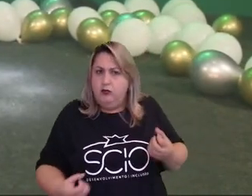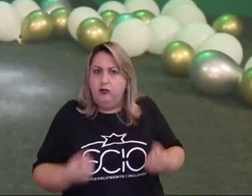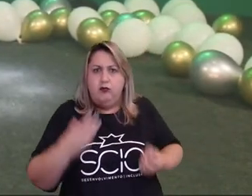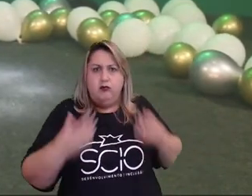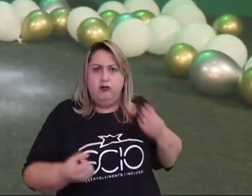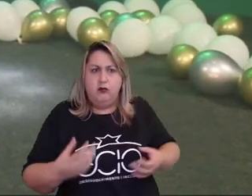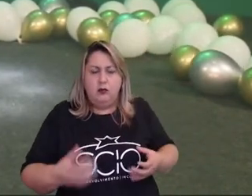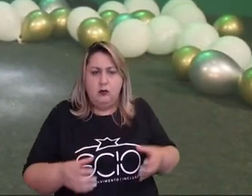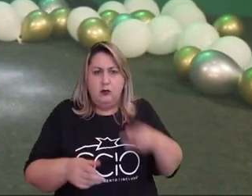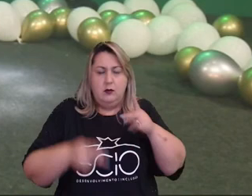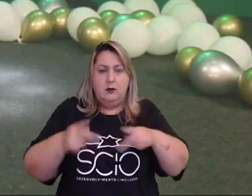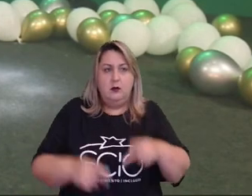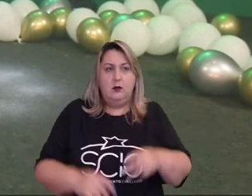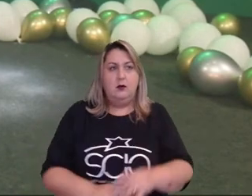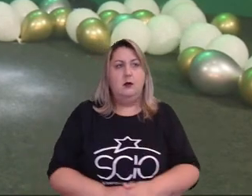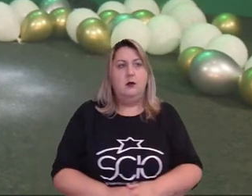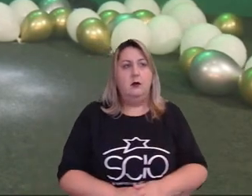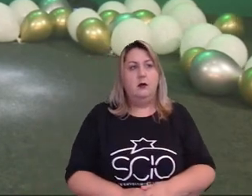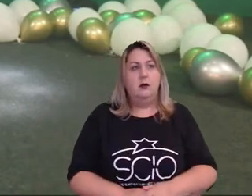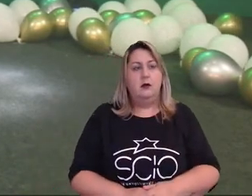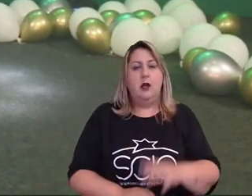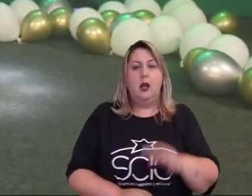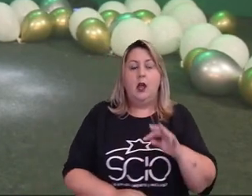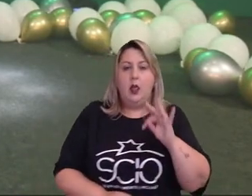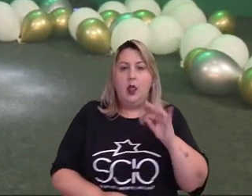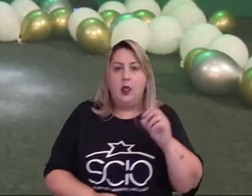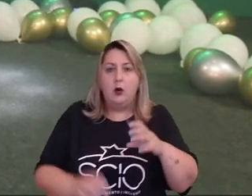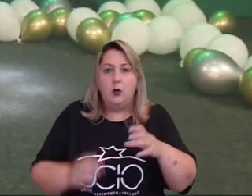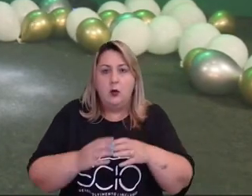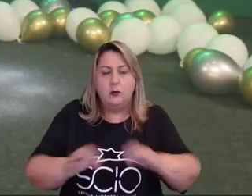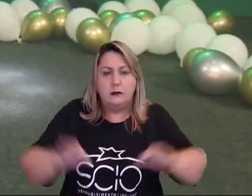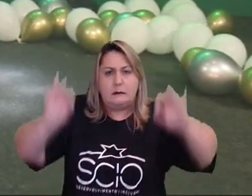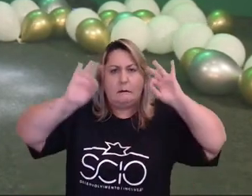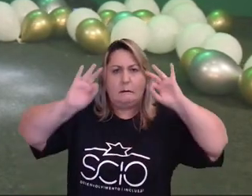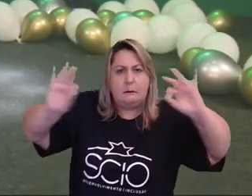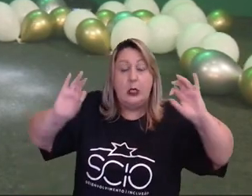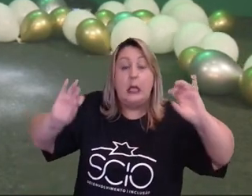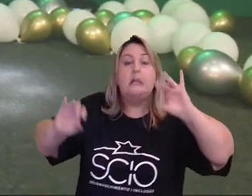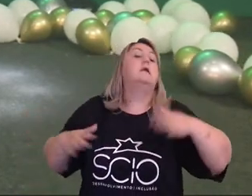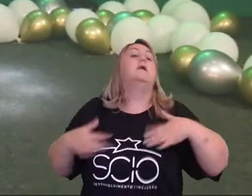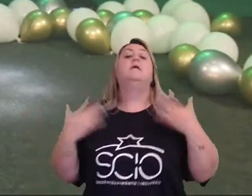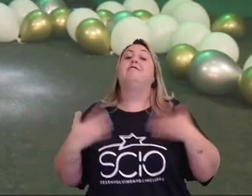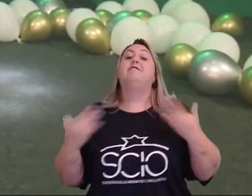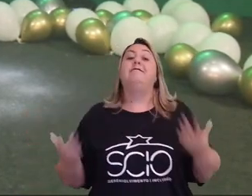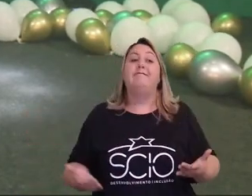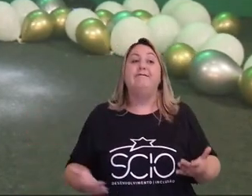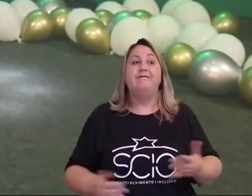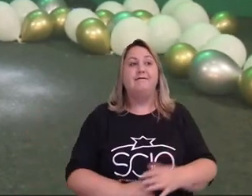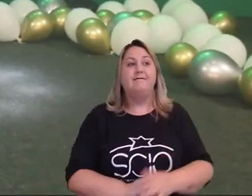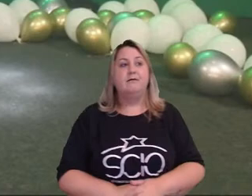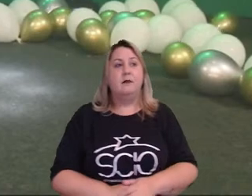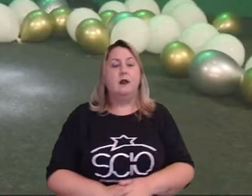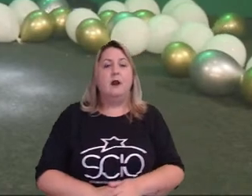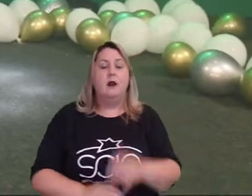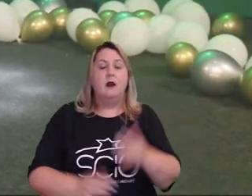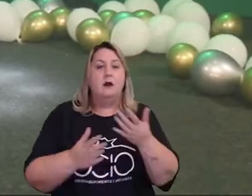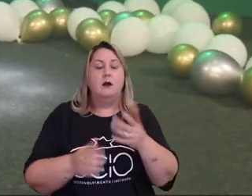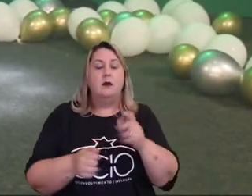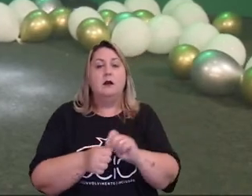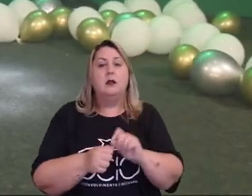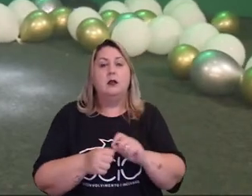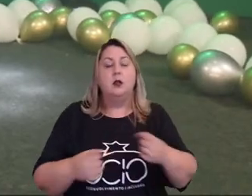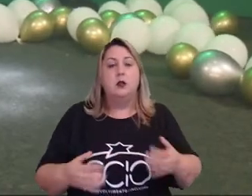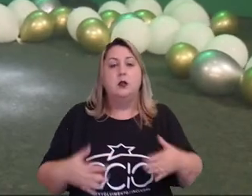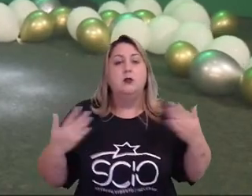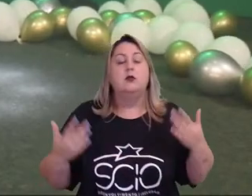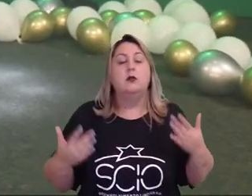galera ali, meu? Isso aí, tô acompanhando a galera lá, top demais. Só alegria. É isso aí, cantor. Isso aí. Eu quero que você faça uma surpresa